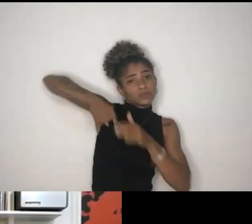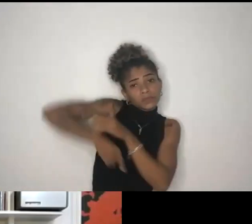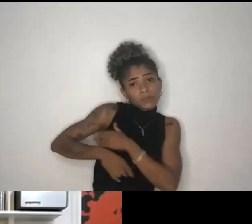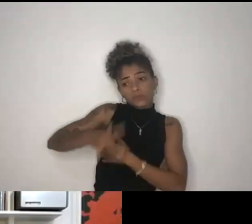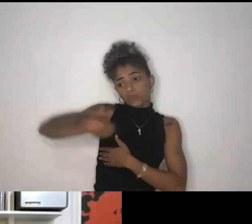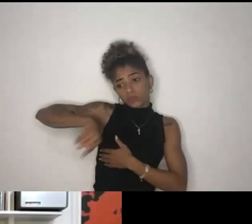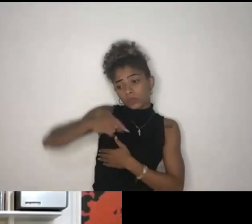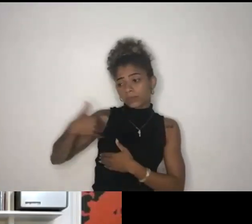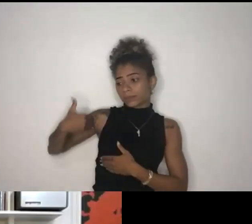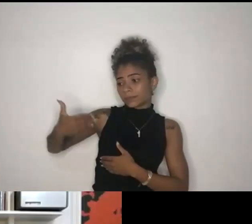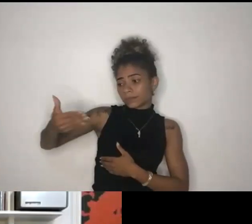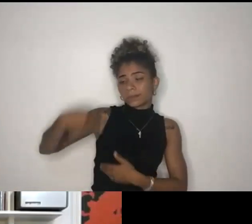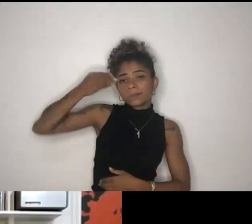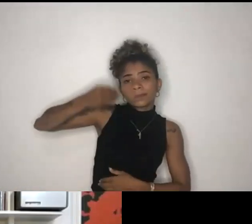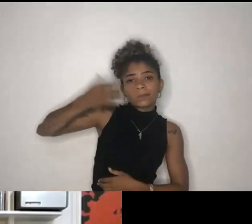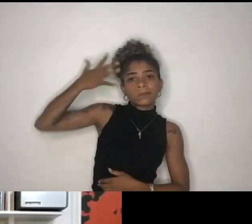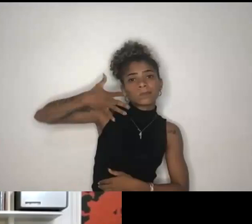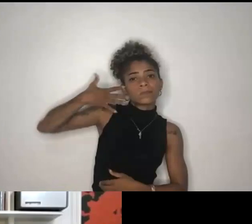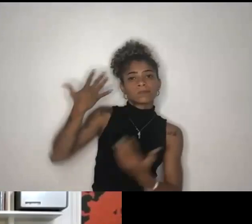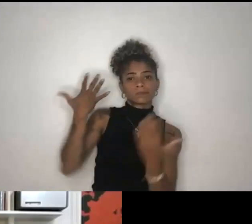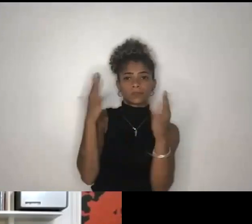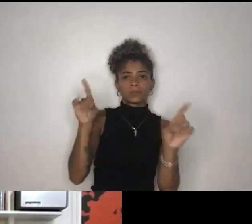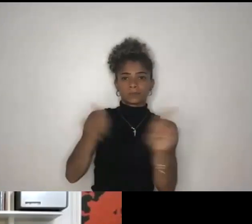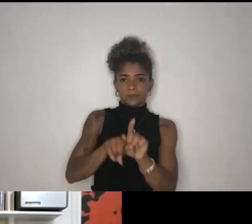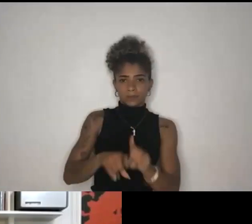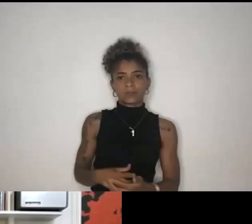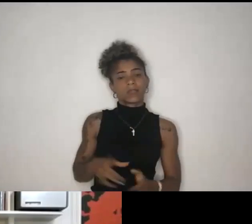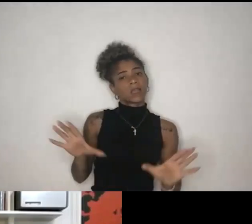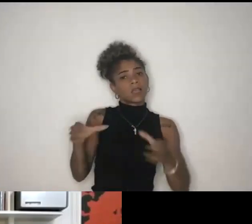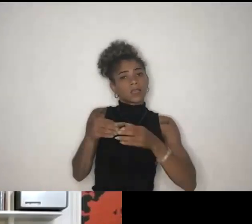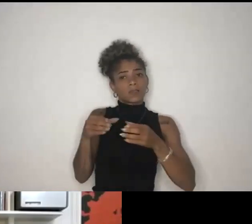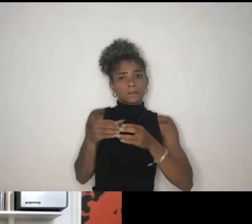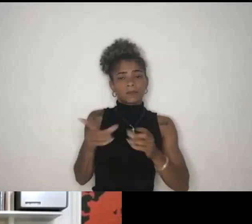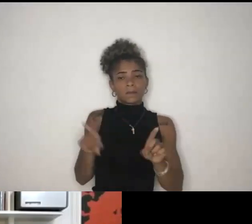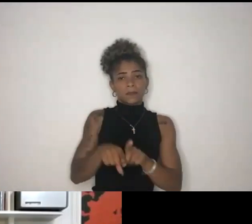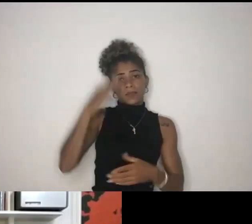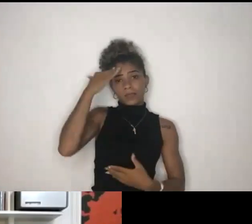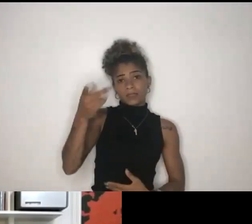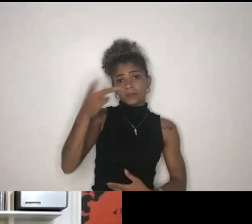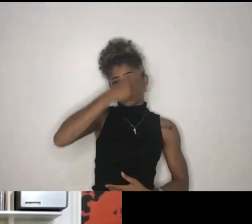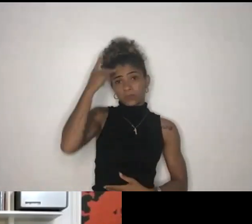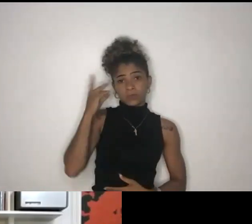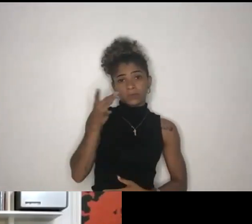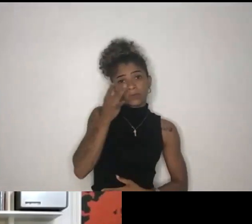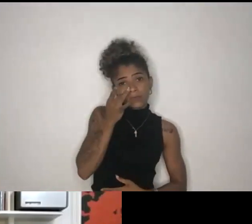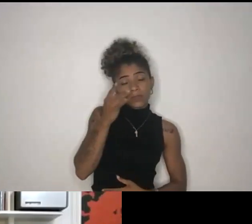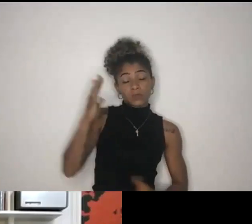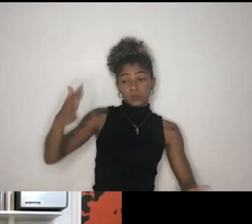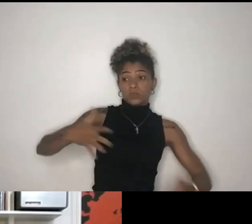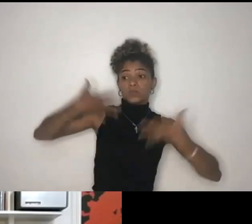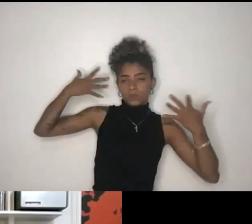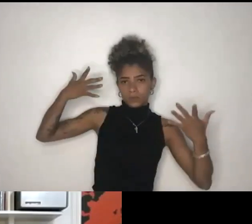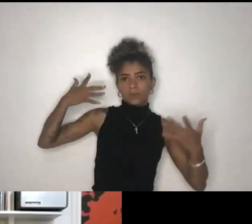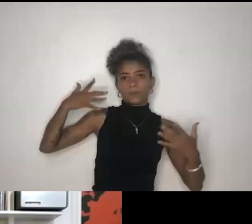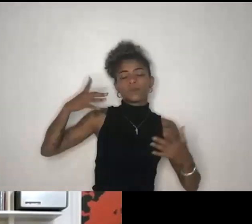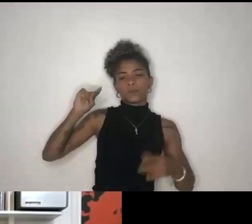a jornada de experiência da palestra parabéns também toda a equipe e agradecer o público inteiro que eu tô muito surpreso por essa